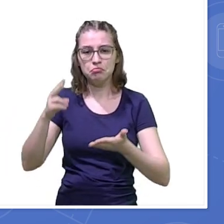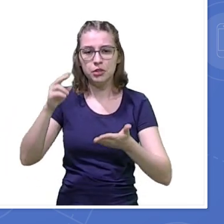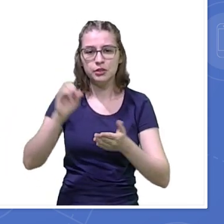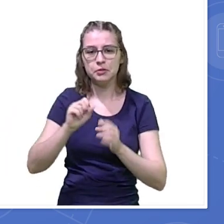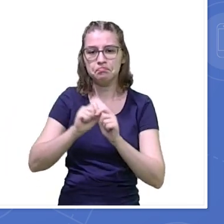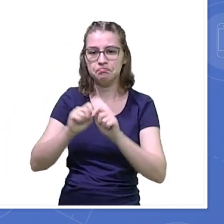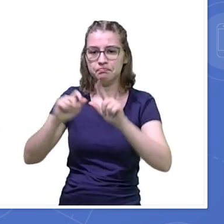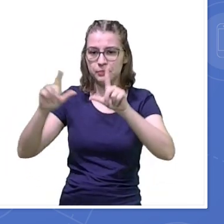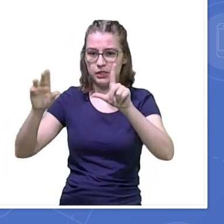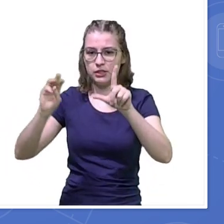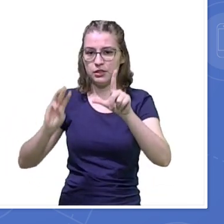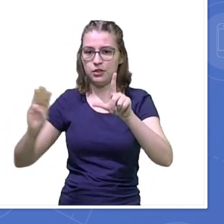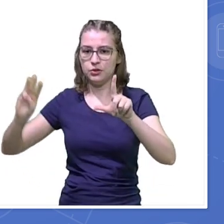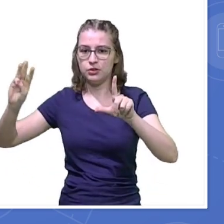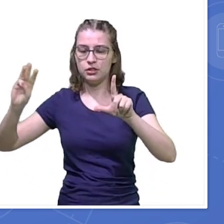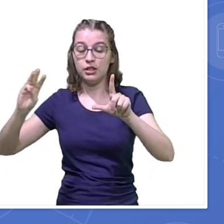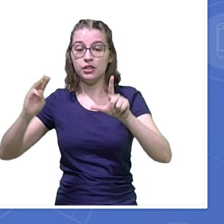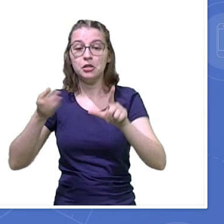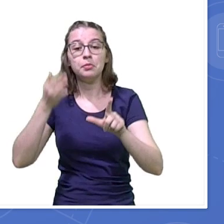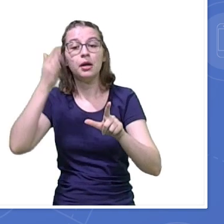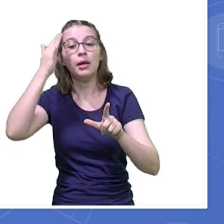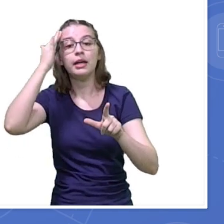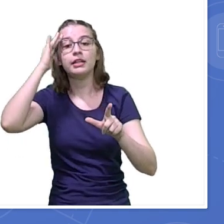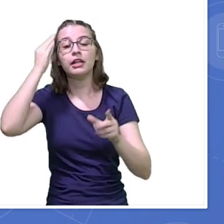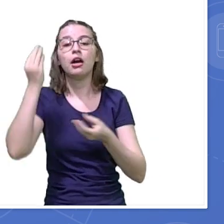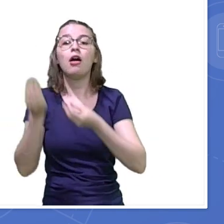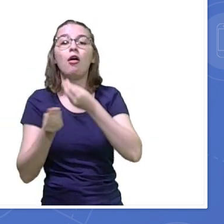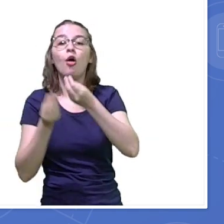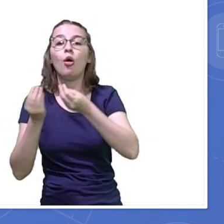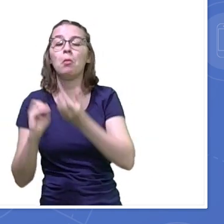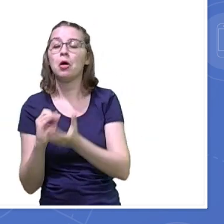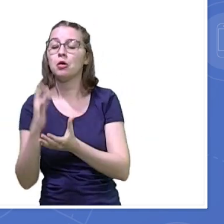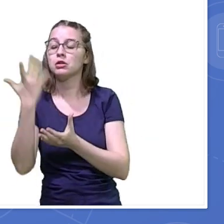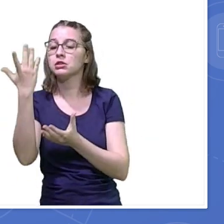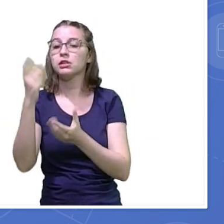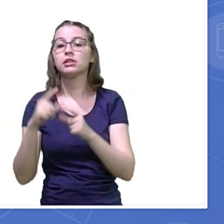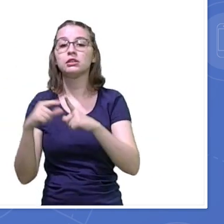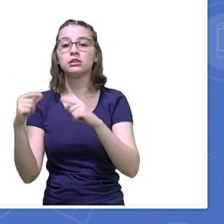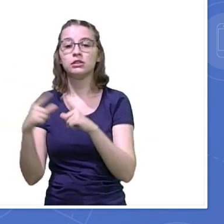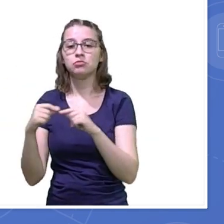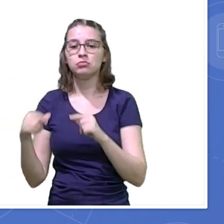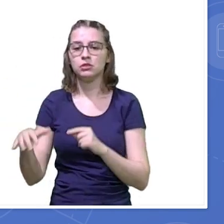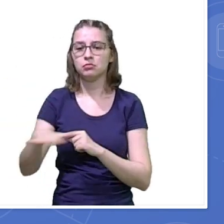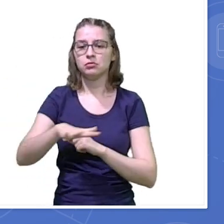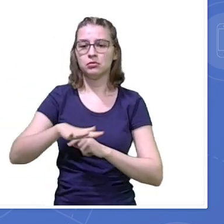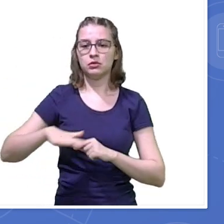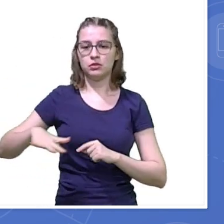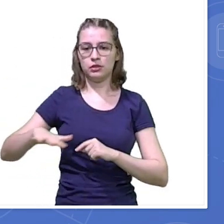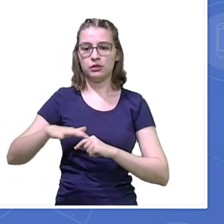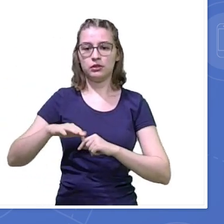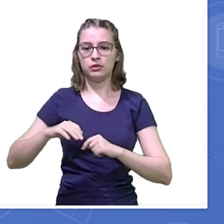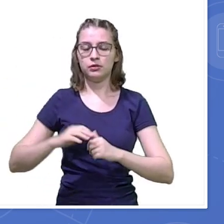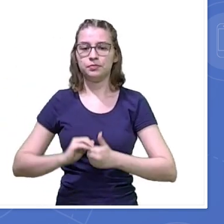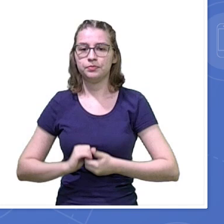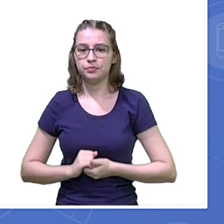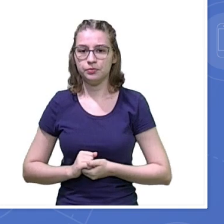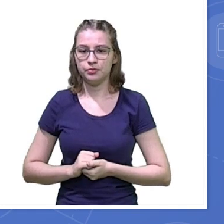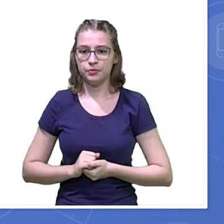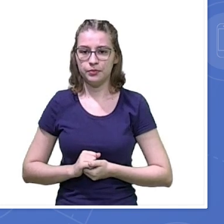um planejamento na hora de construir essa área, né, onde fica ali a Praça dos Três Poderes e tudo